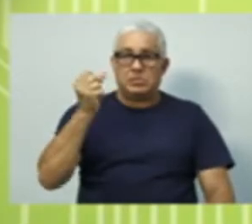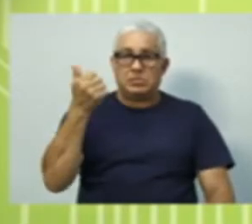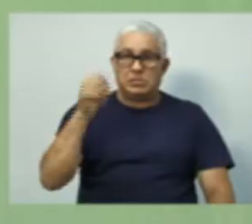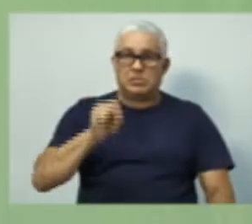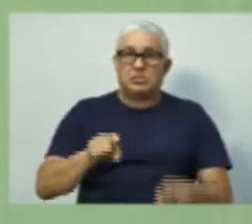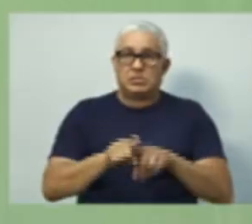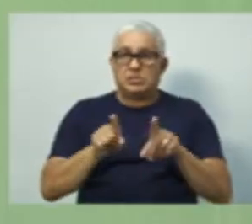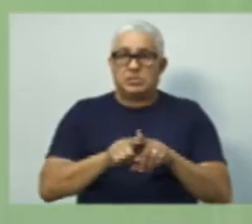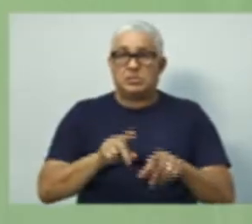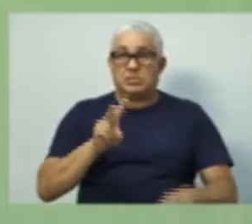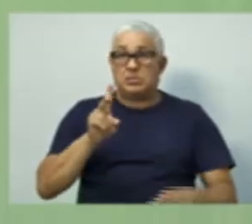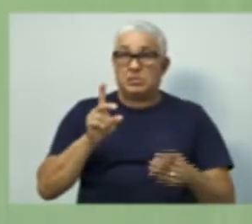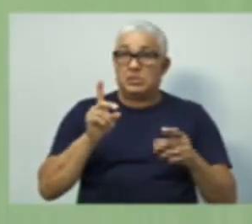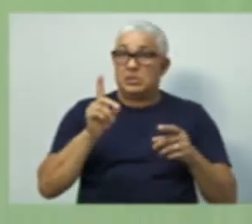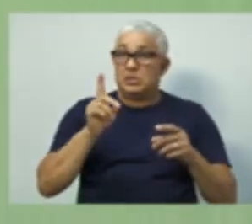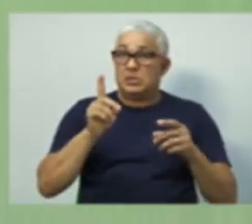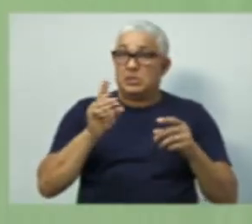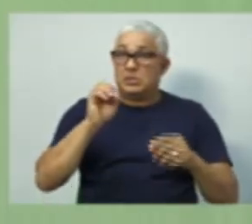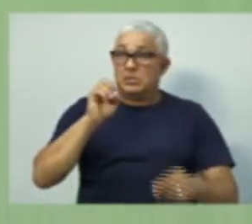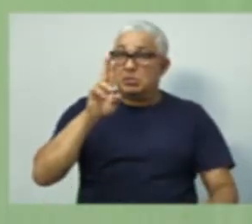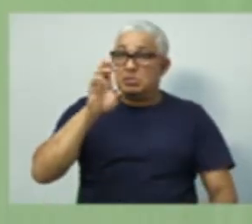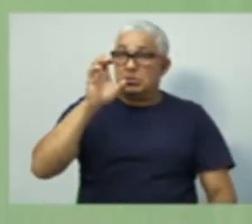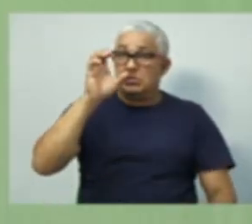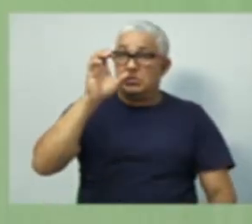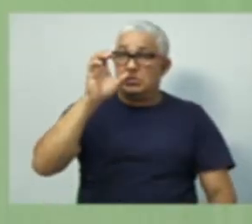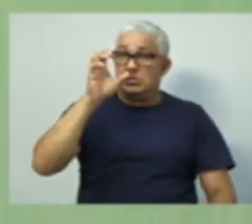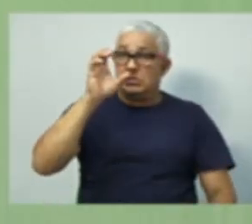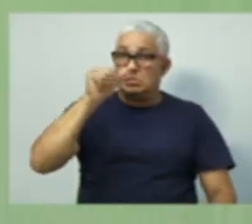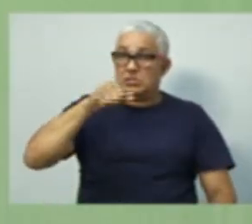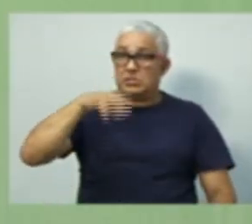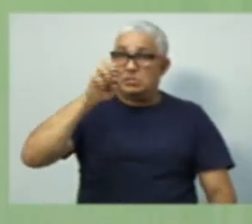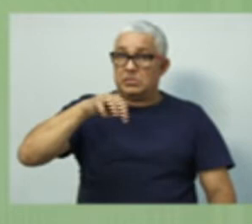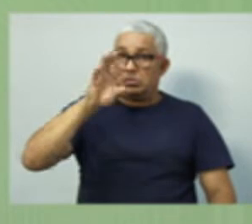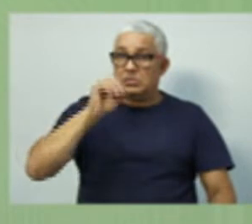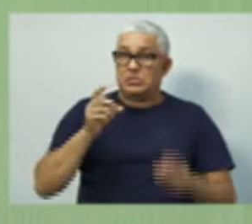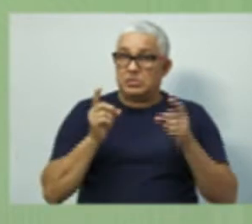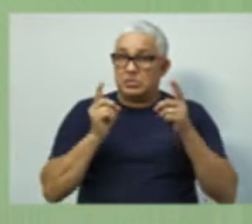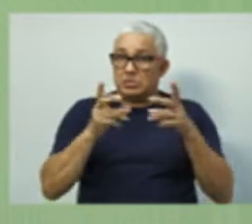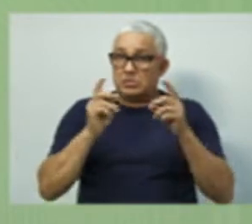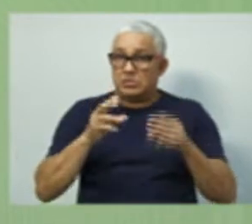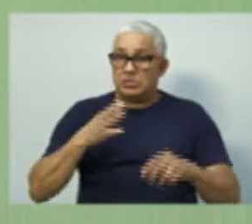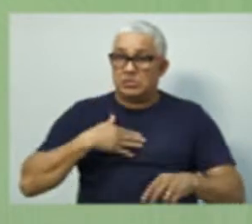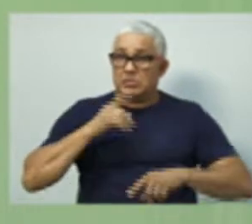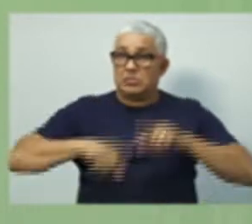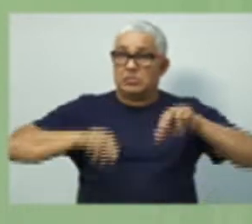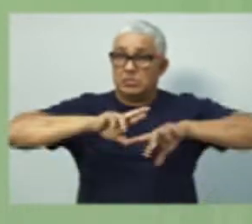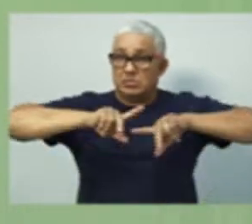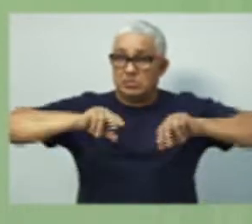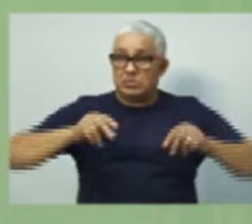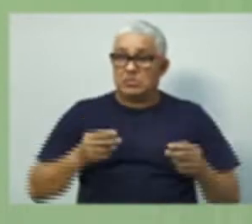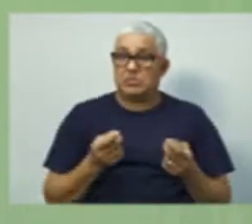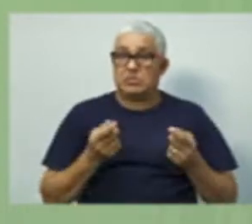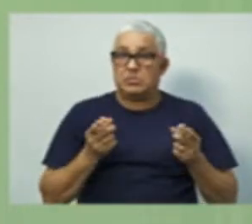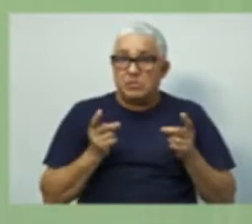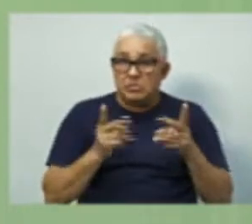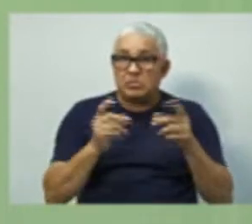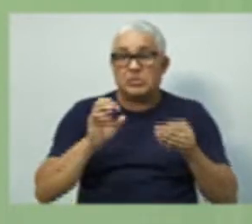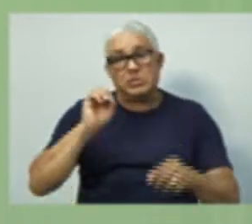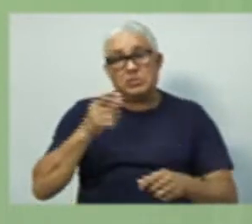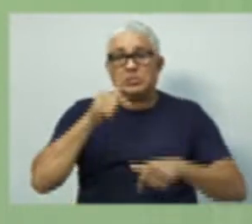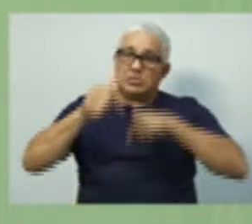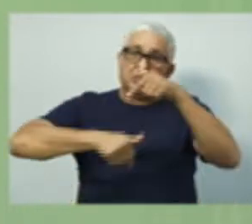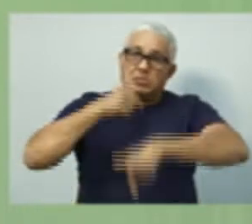que é só receita, não. O orçamento é um planejamento orçamentário, tanto de receita quanto de despesas.